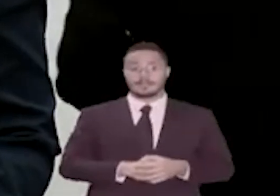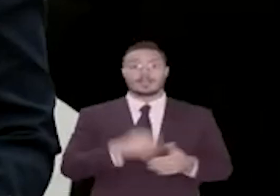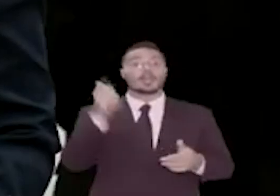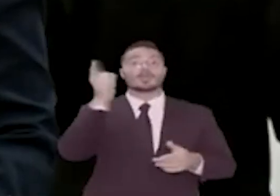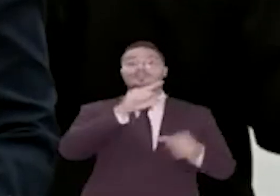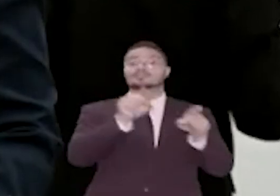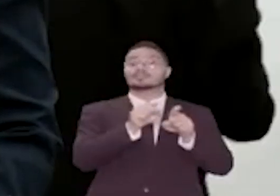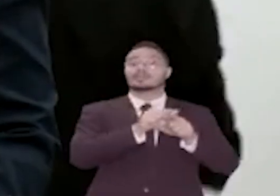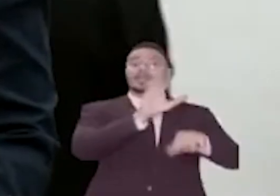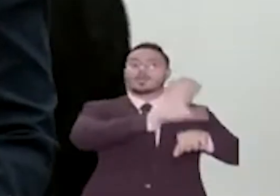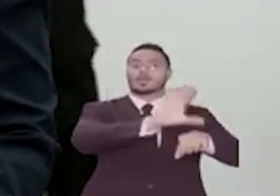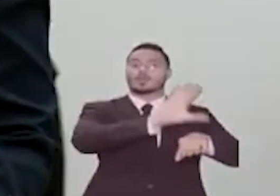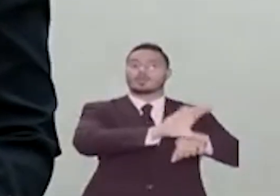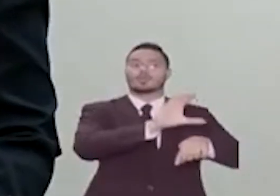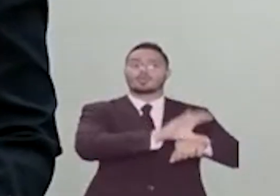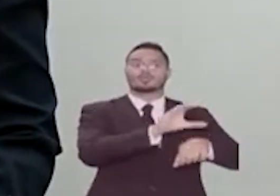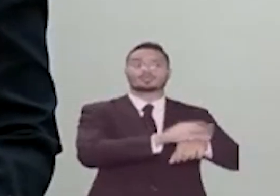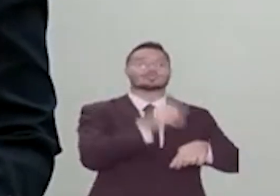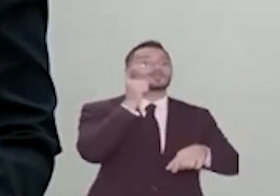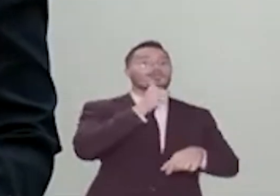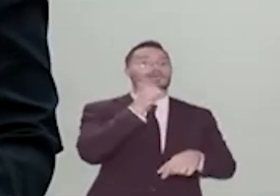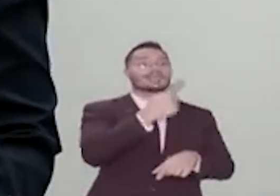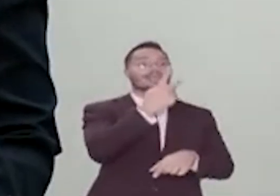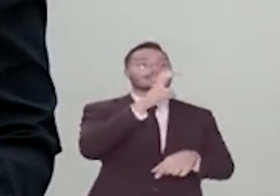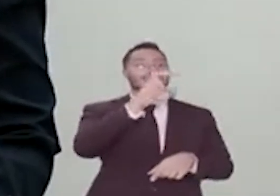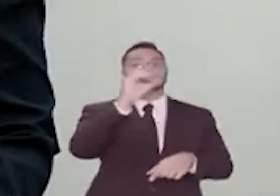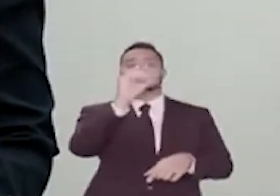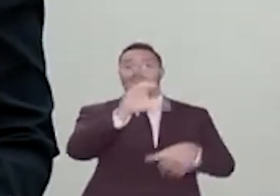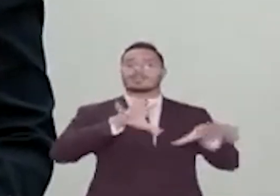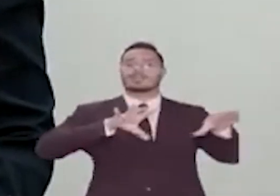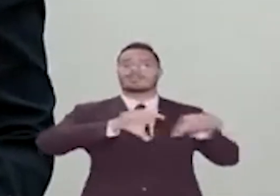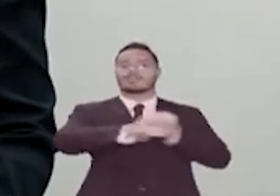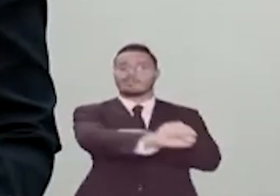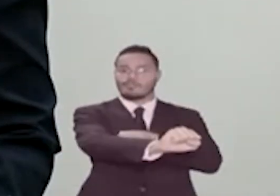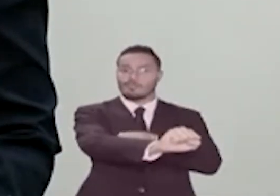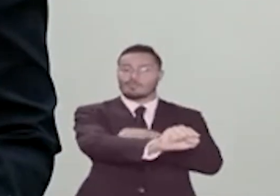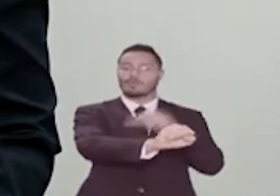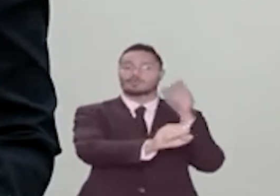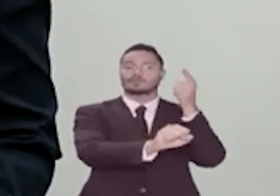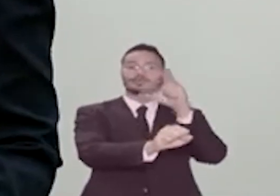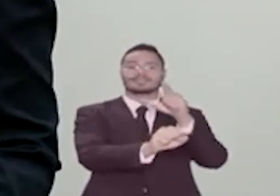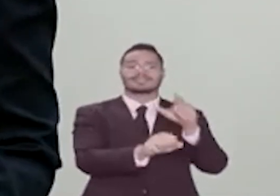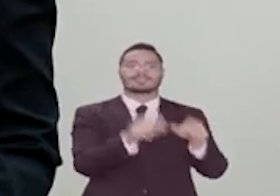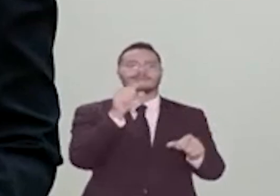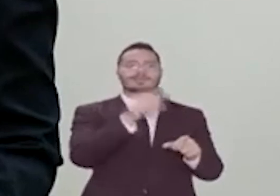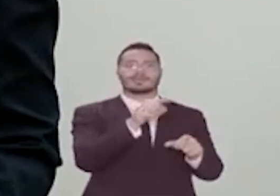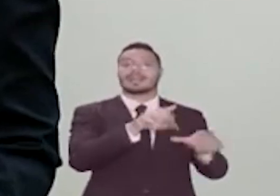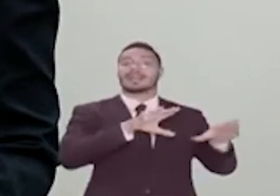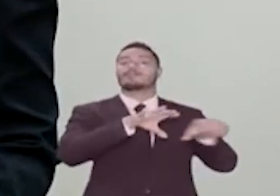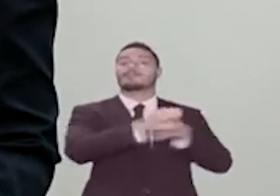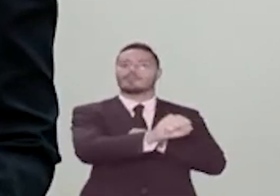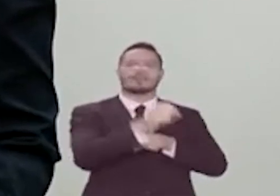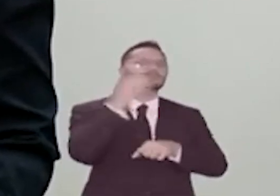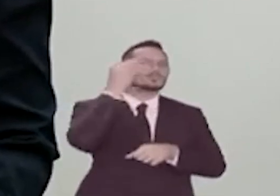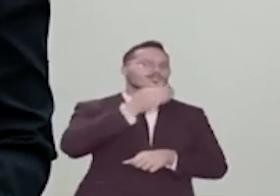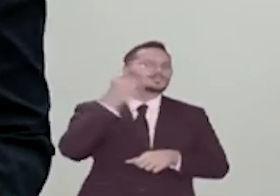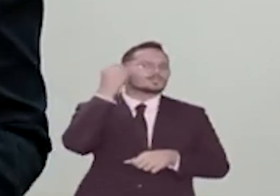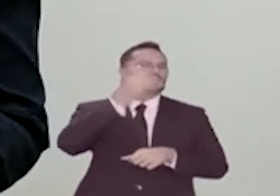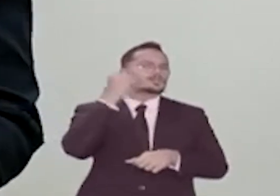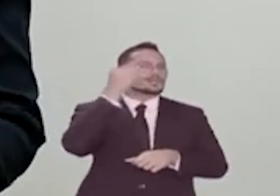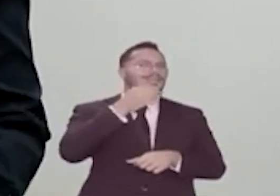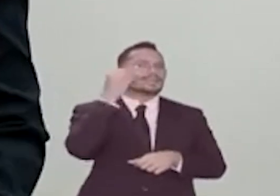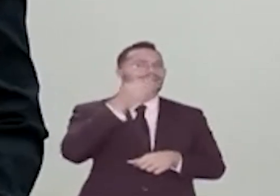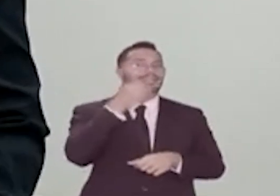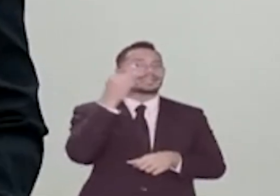daqui dispostas a serem líderes em diversas áreas da sociedade. E hoje nós vemos várias mulheres que se formaram no nosso curso